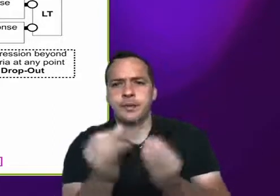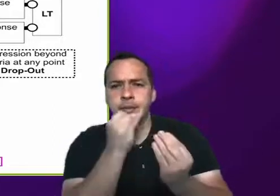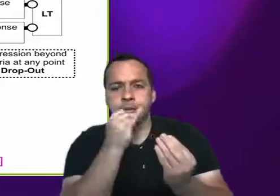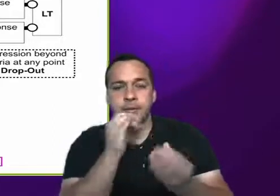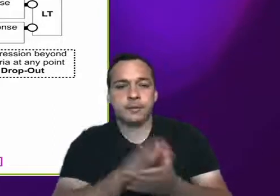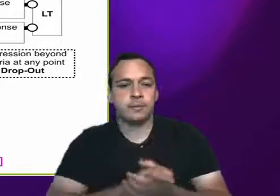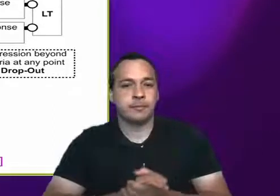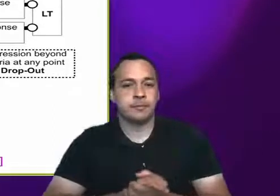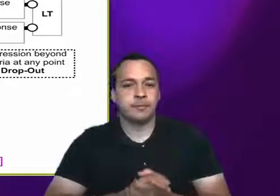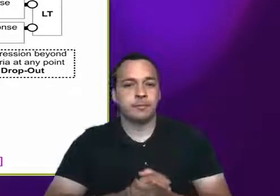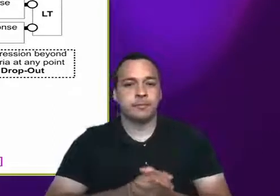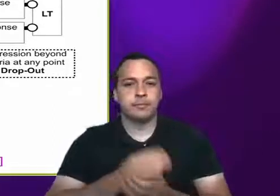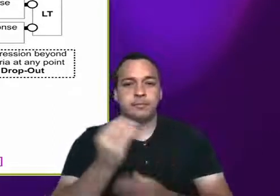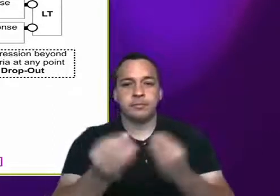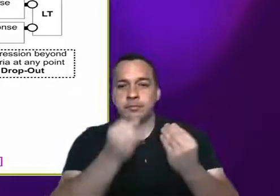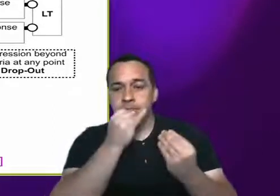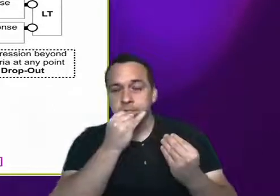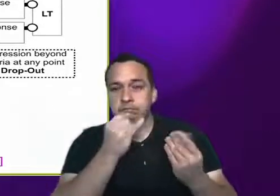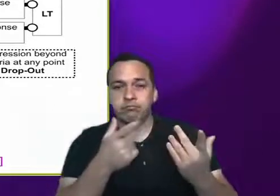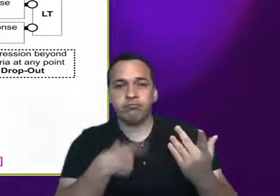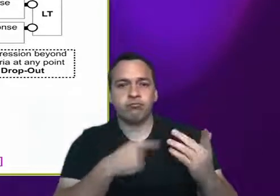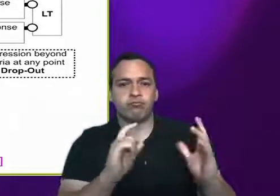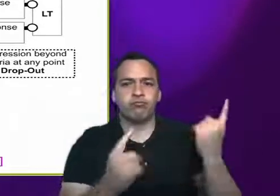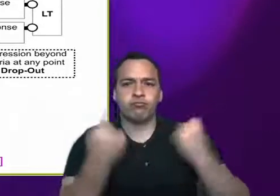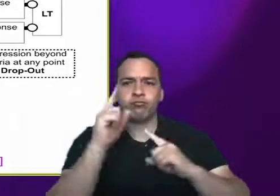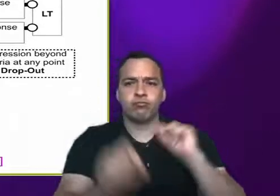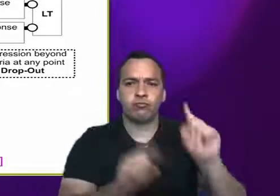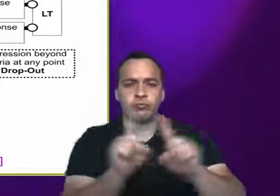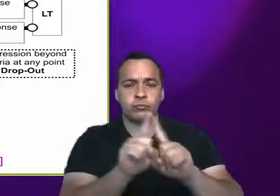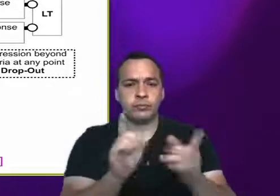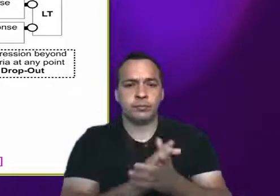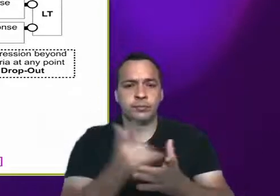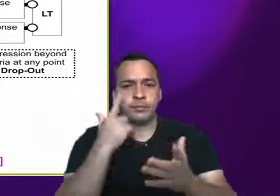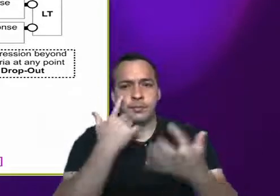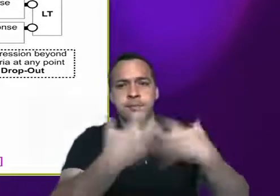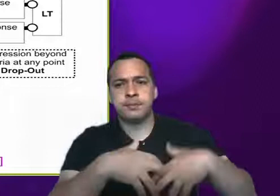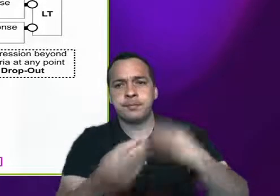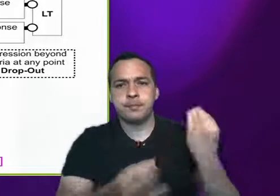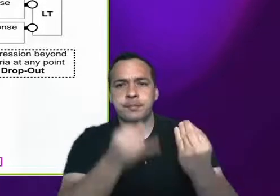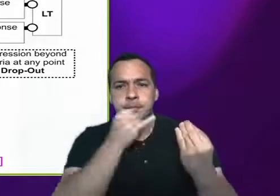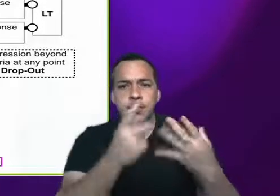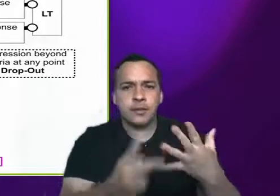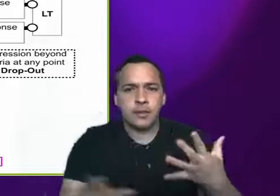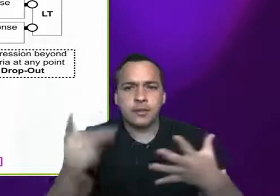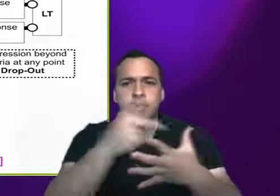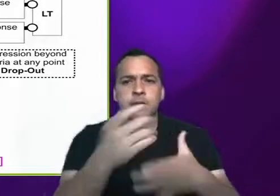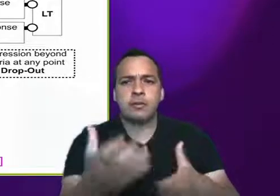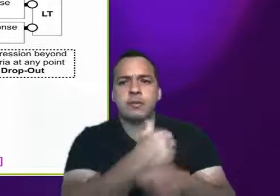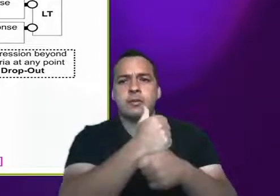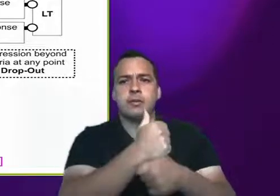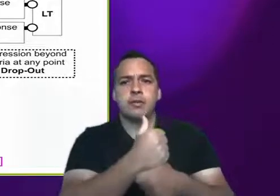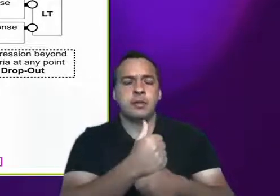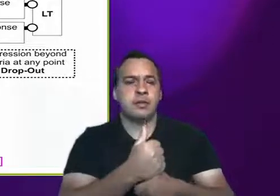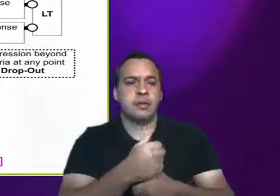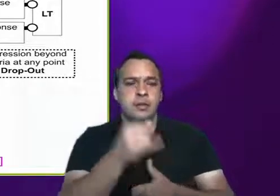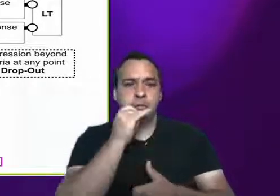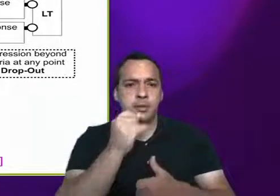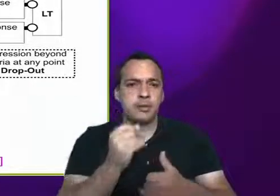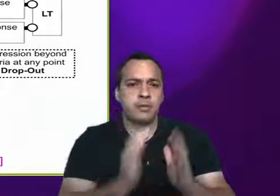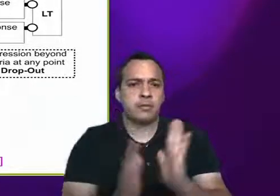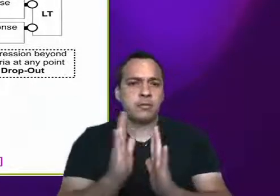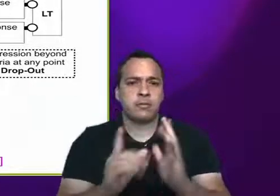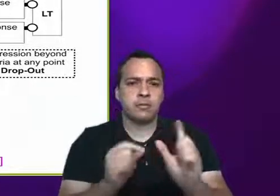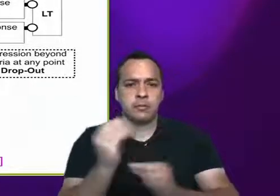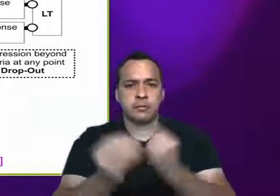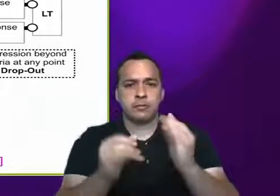Principalmente no grupo que está fora dos critérios de Milão, podemos pensar também nesse modo, podemos pensar na prioridade que